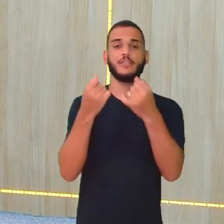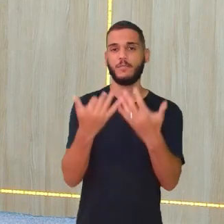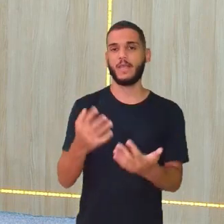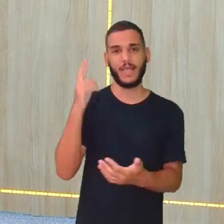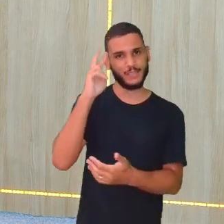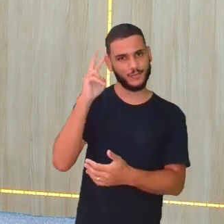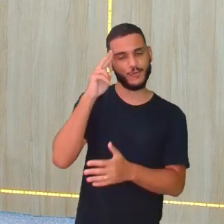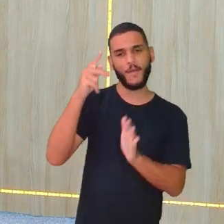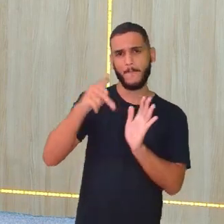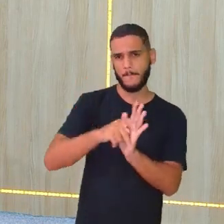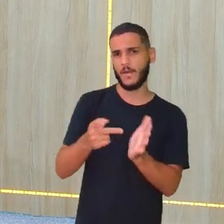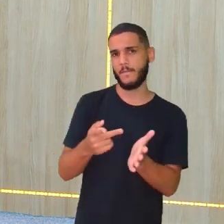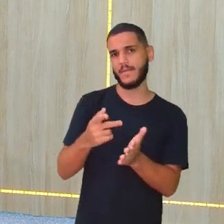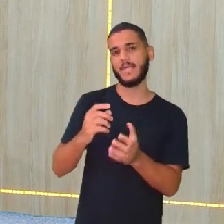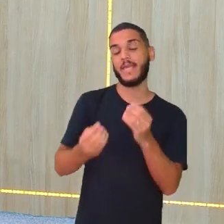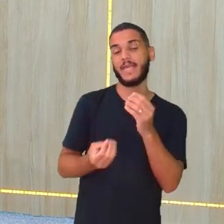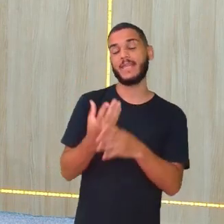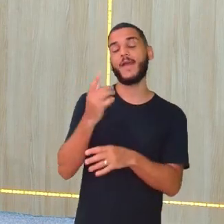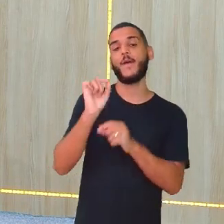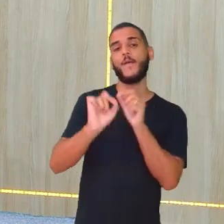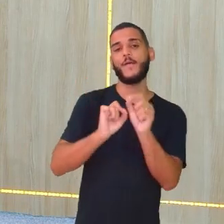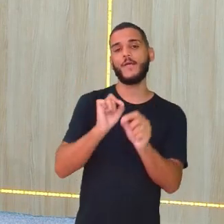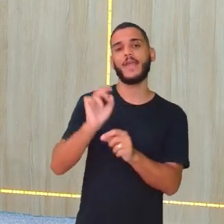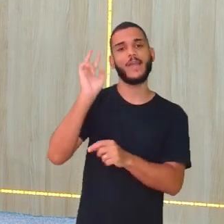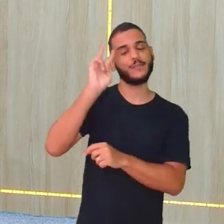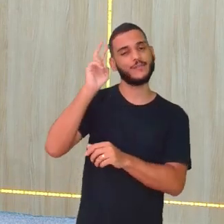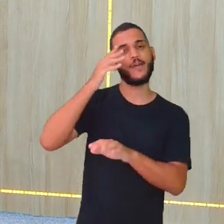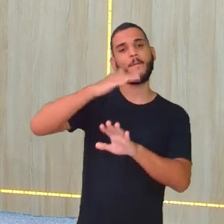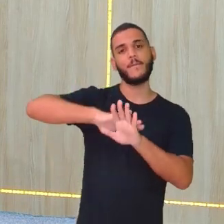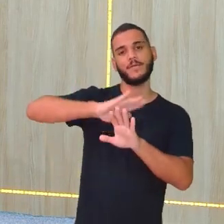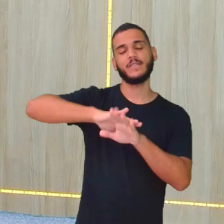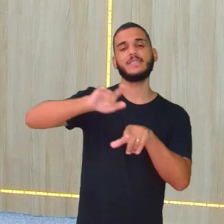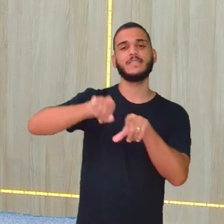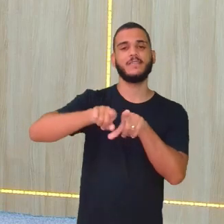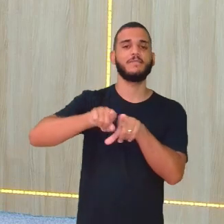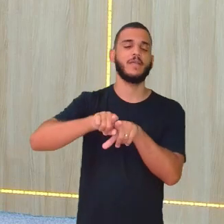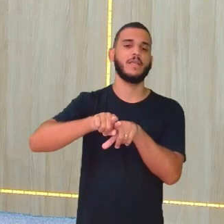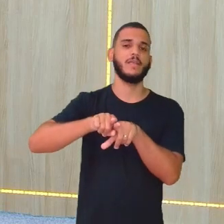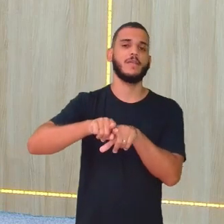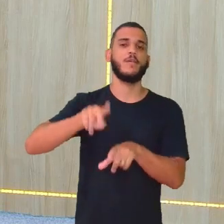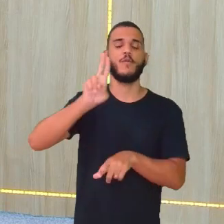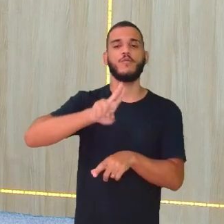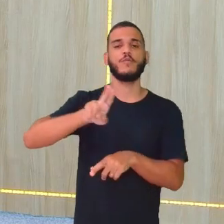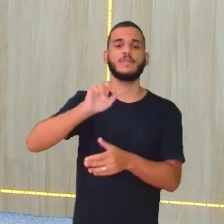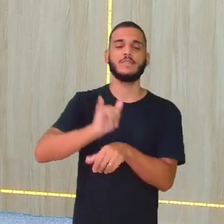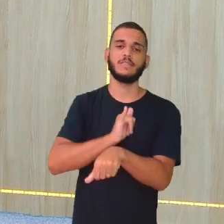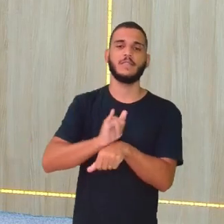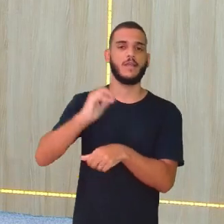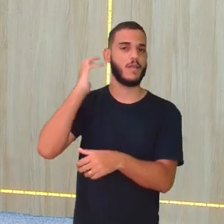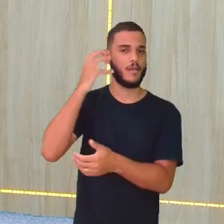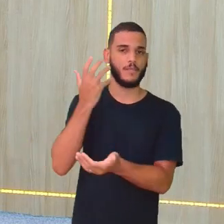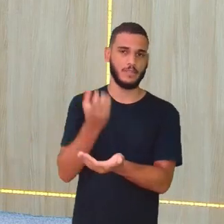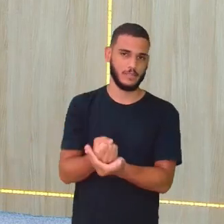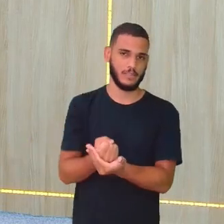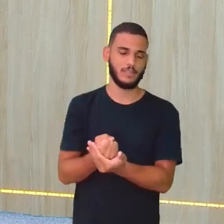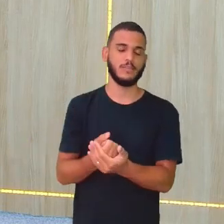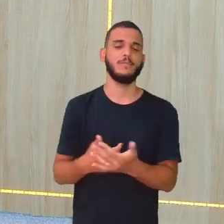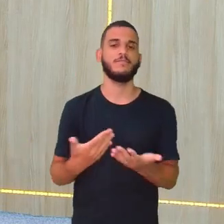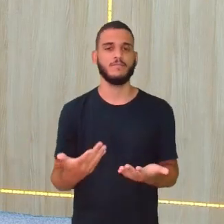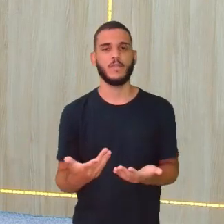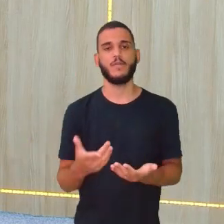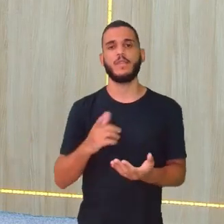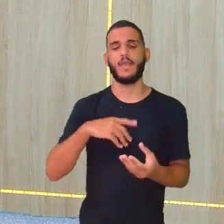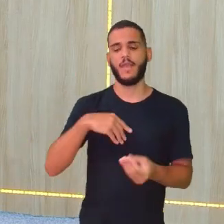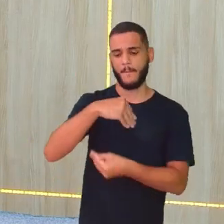essas histórias têm, né, criar uma historiografia através de um podcast que